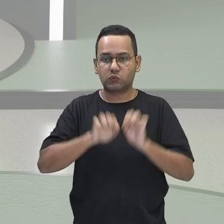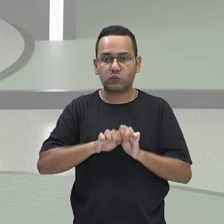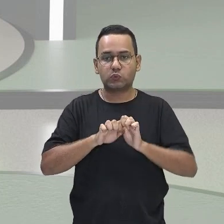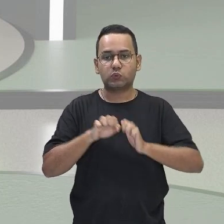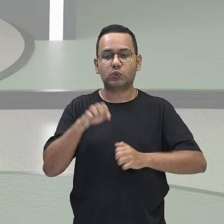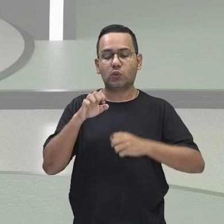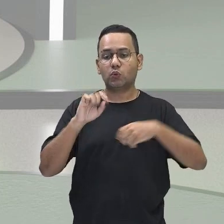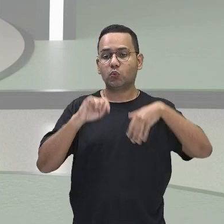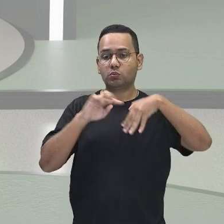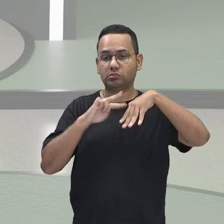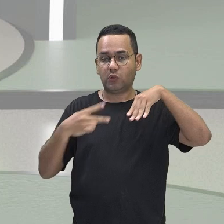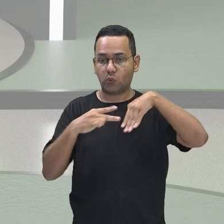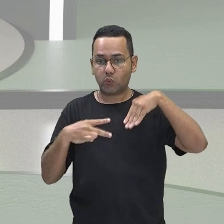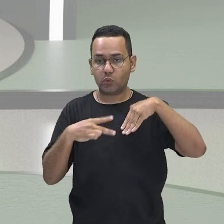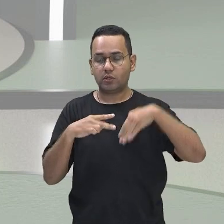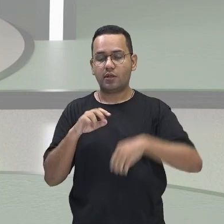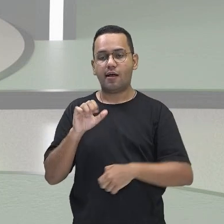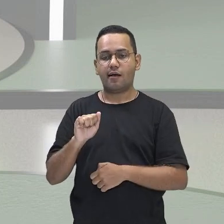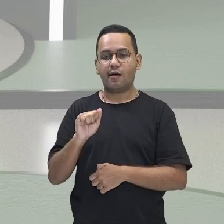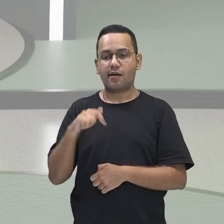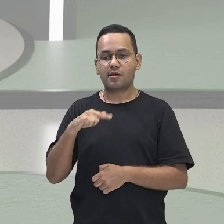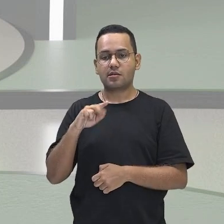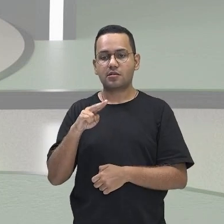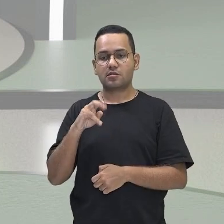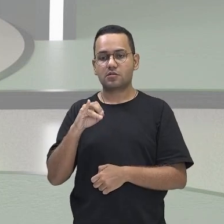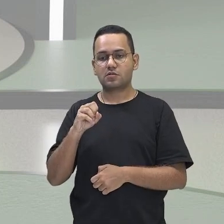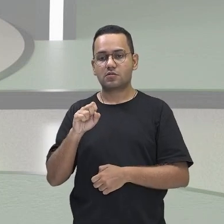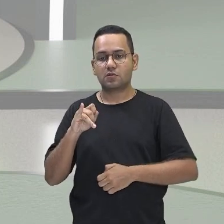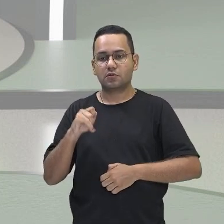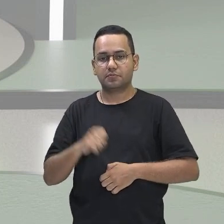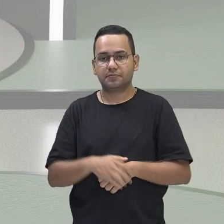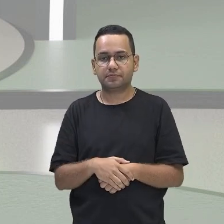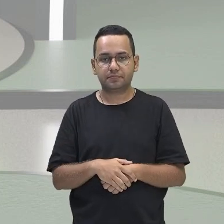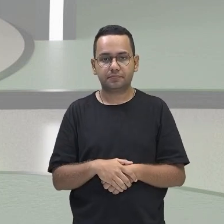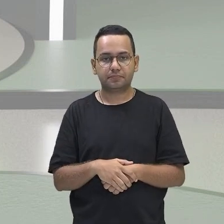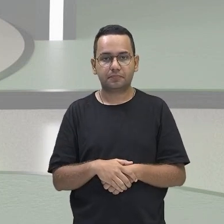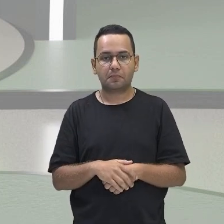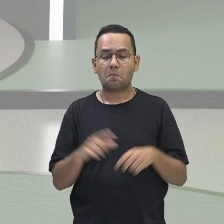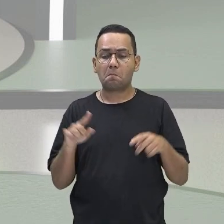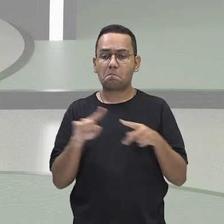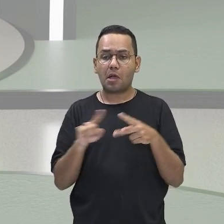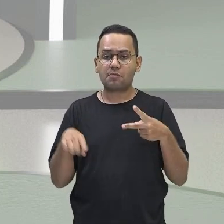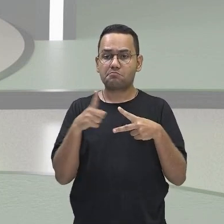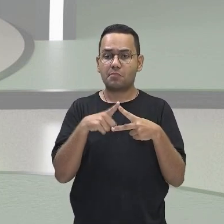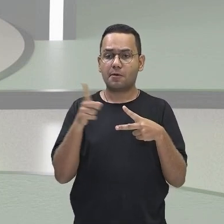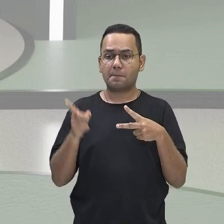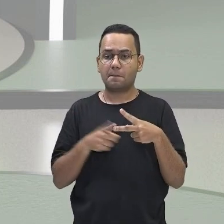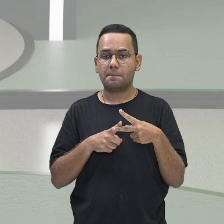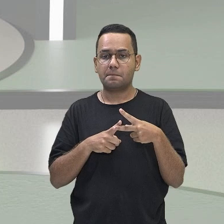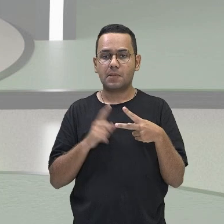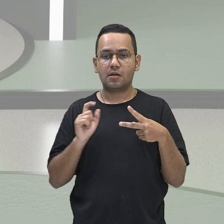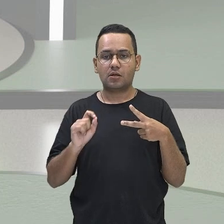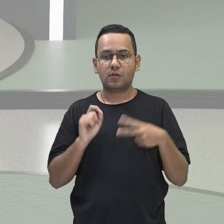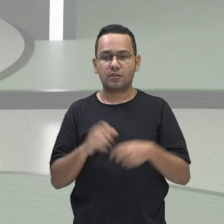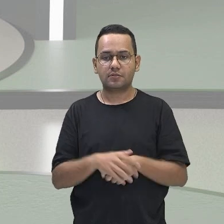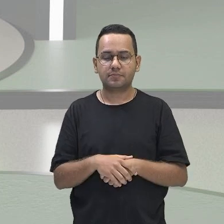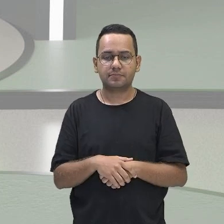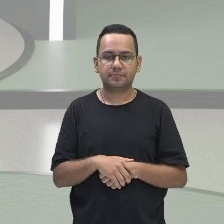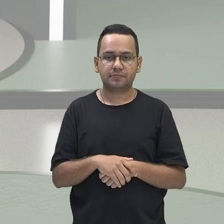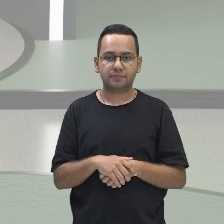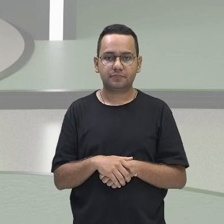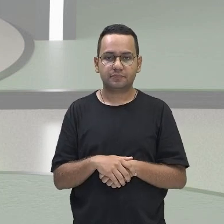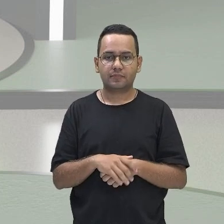do axônio. Tanto os gânglios quanto os nervos, eles vão estar